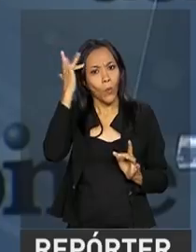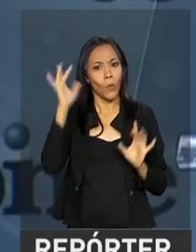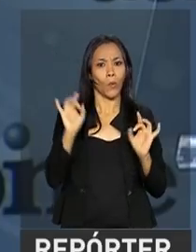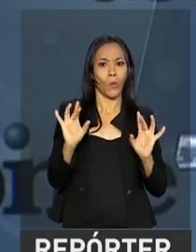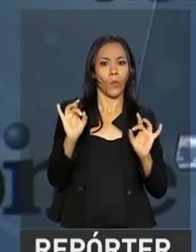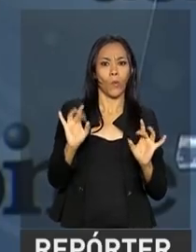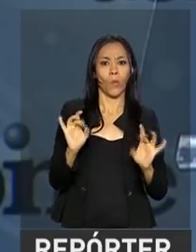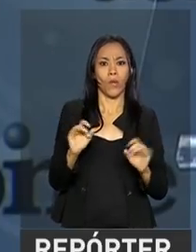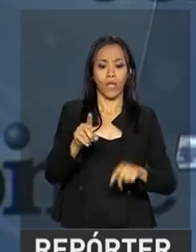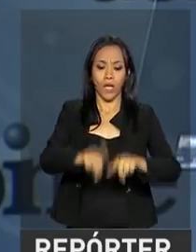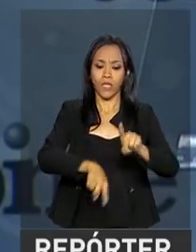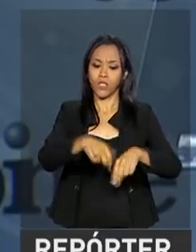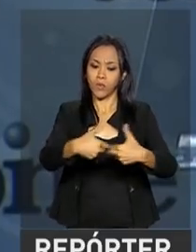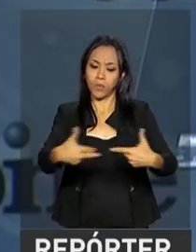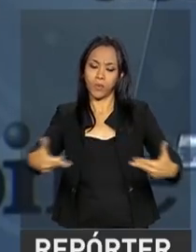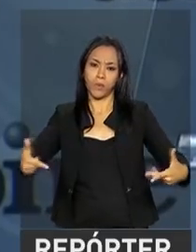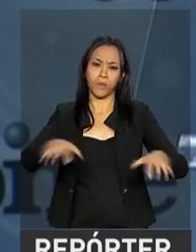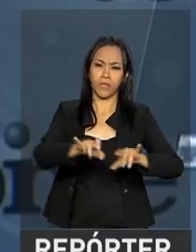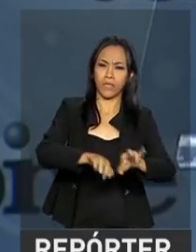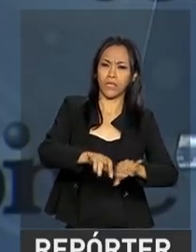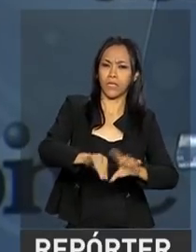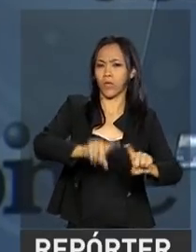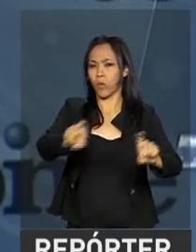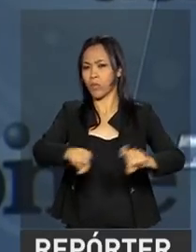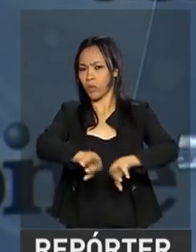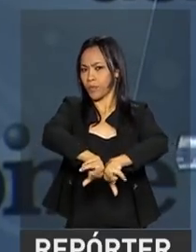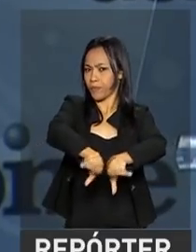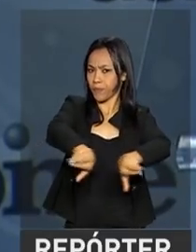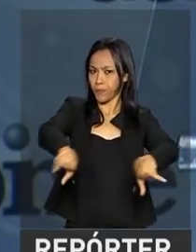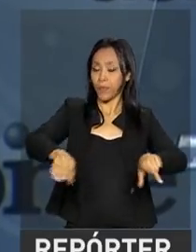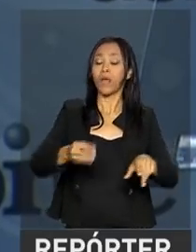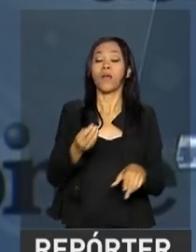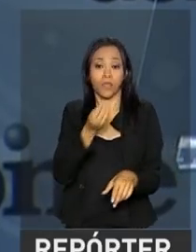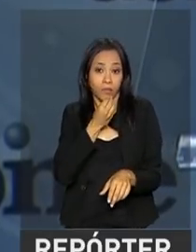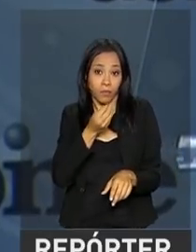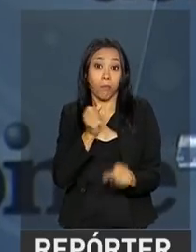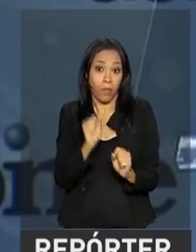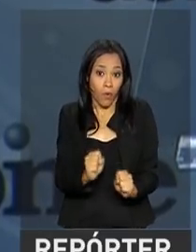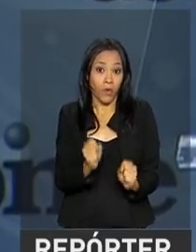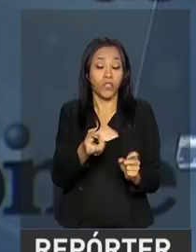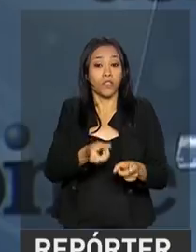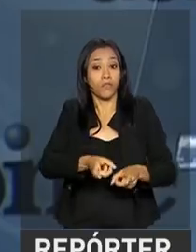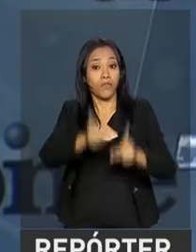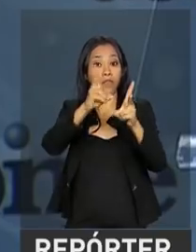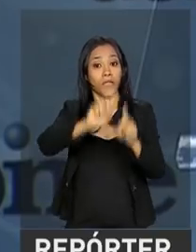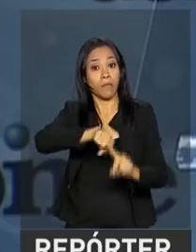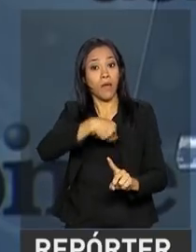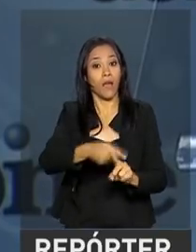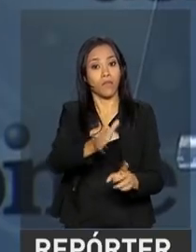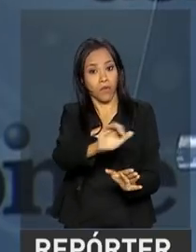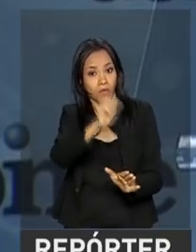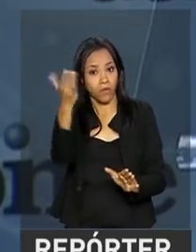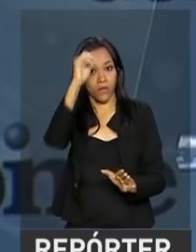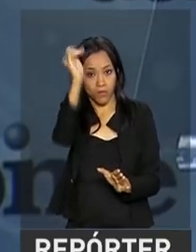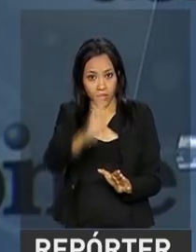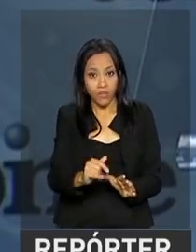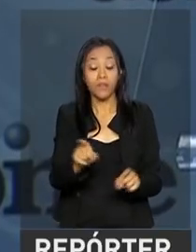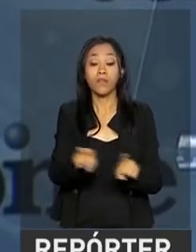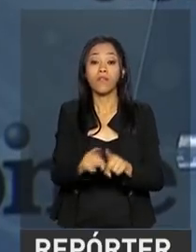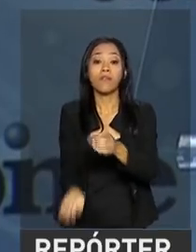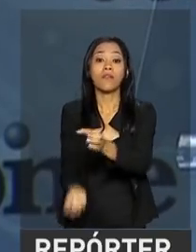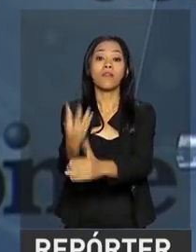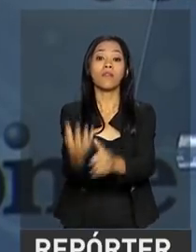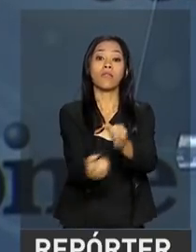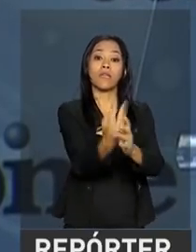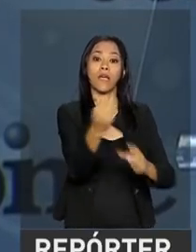produtos poderemos exportar mais poderemos efetivamente criar mais empregos estaremos deixando